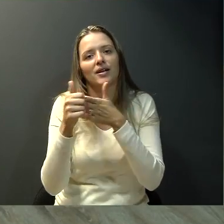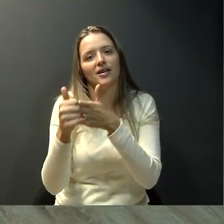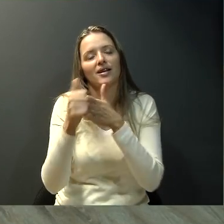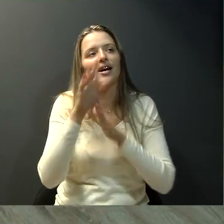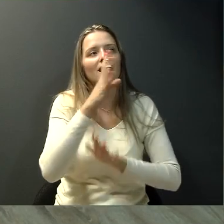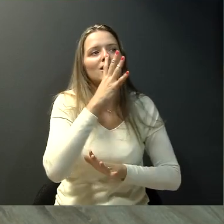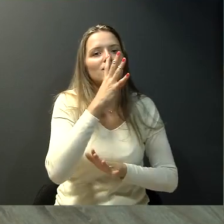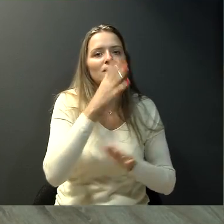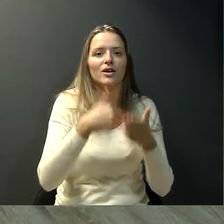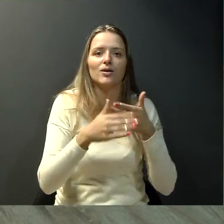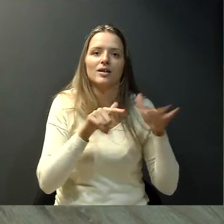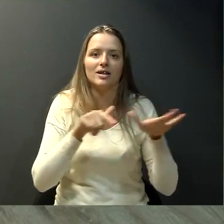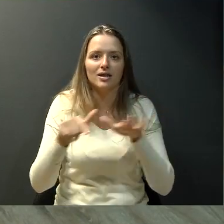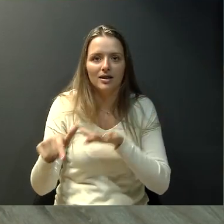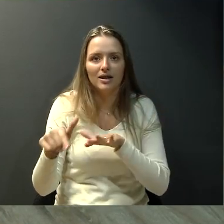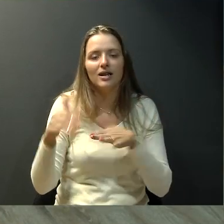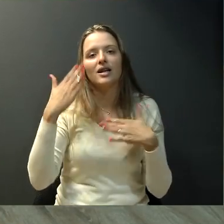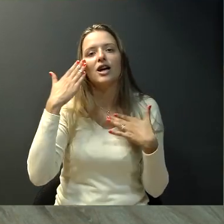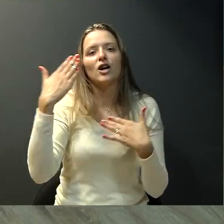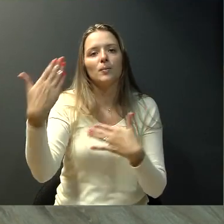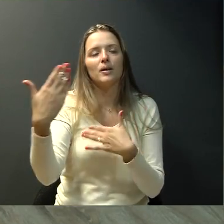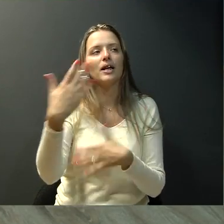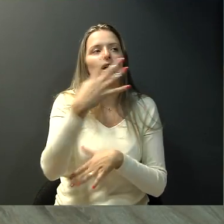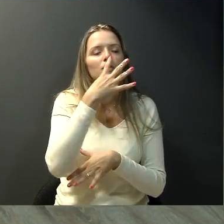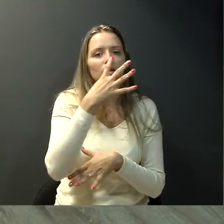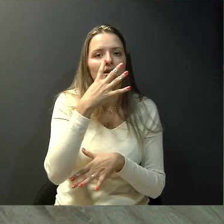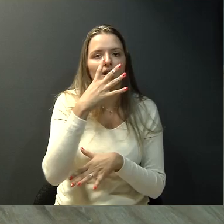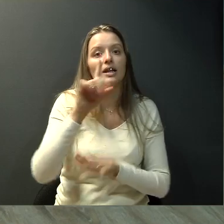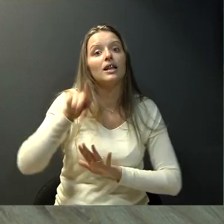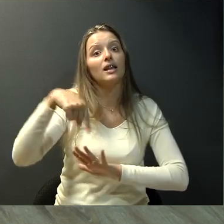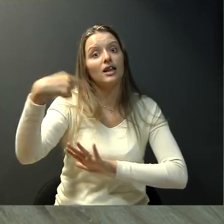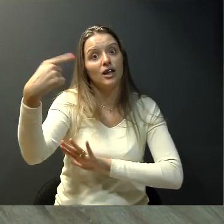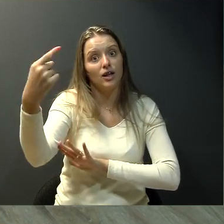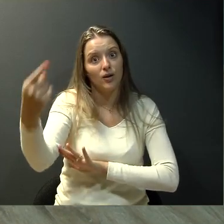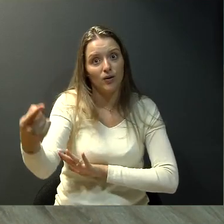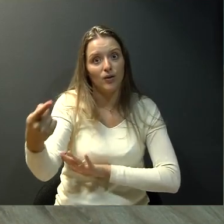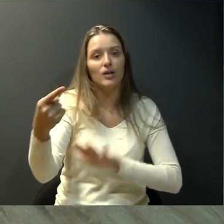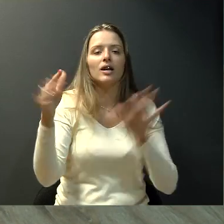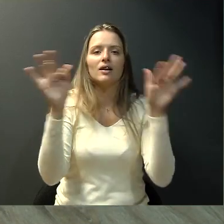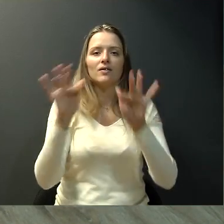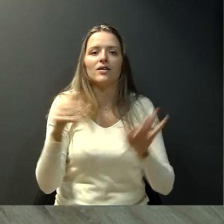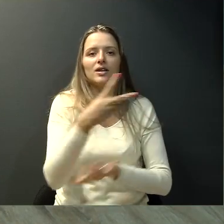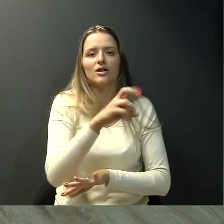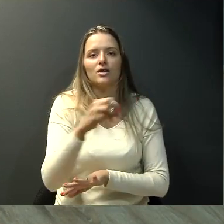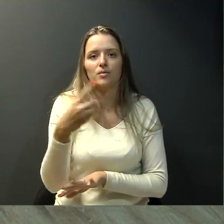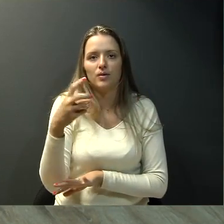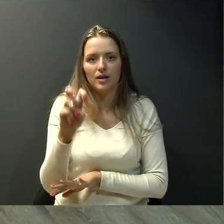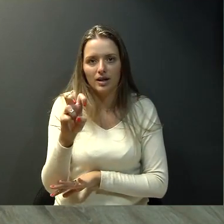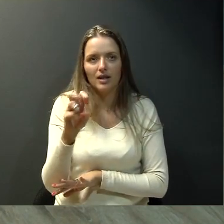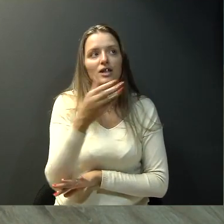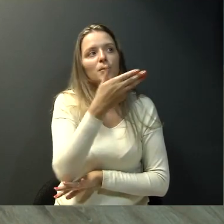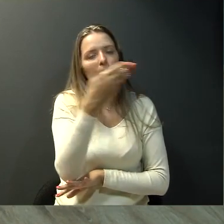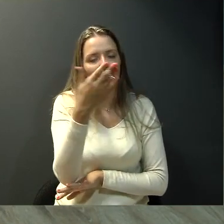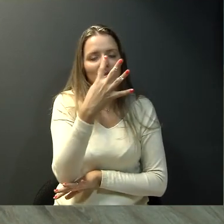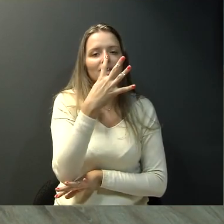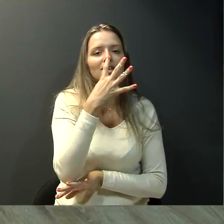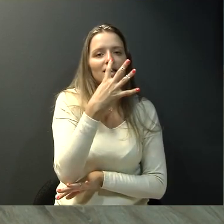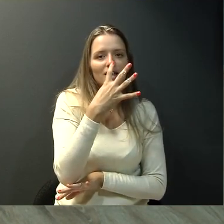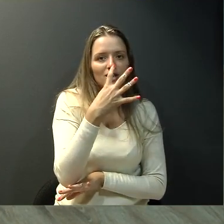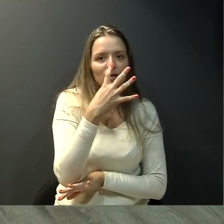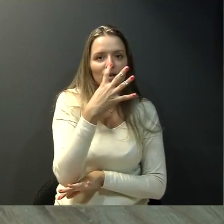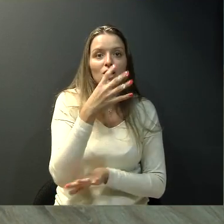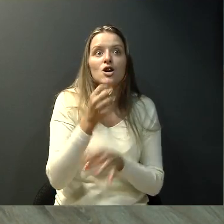todas as semanas. Muito obrigada pela sua audiência. Nos vemos na próxima. Feliz 2015 para você que nos